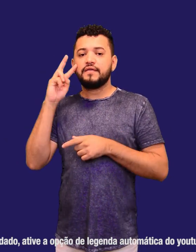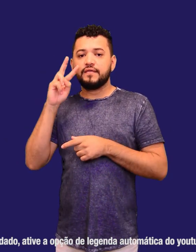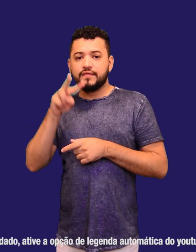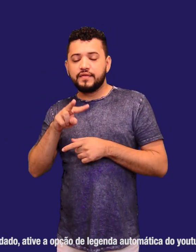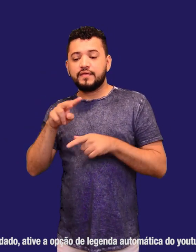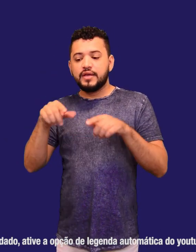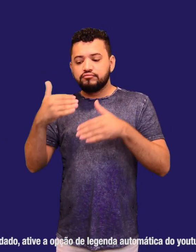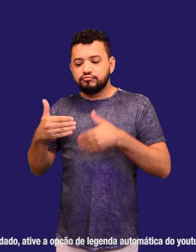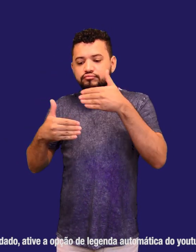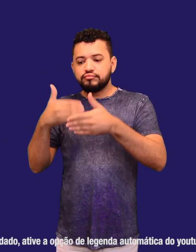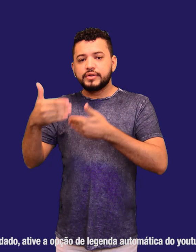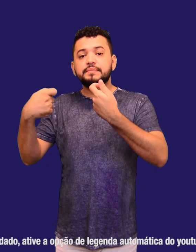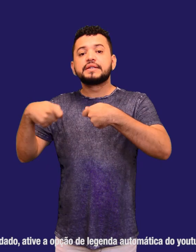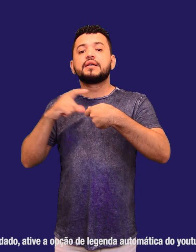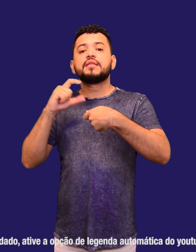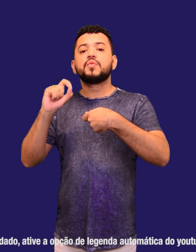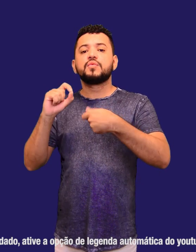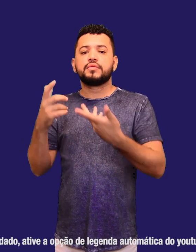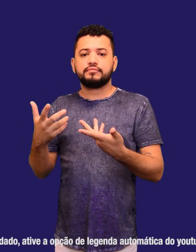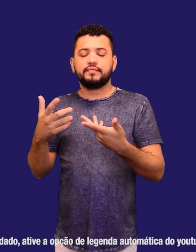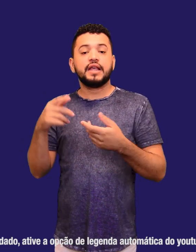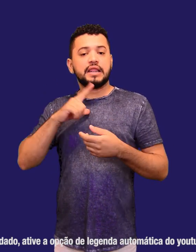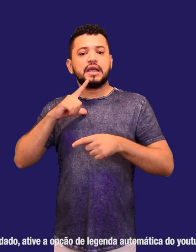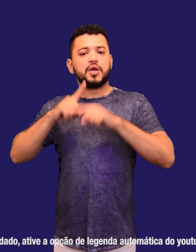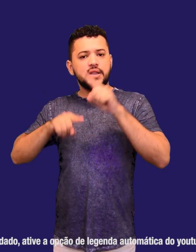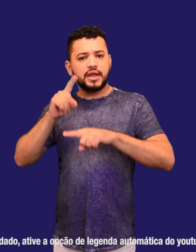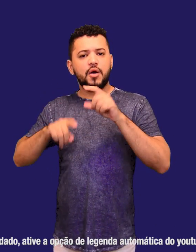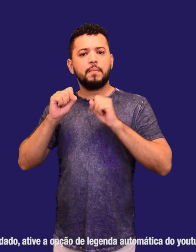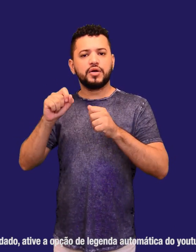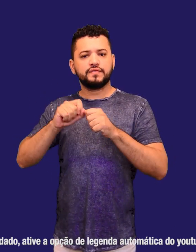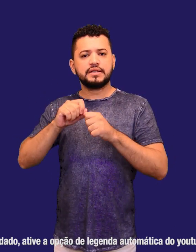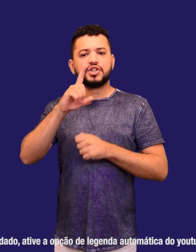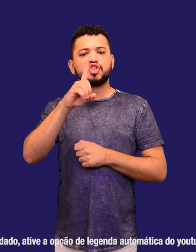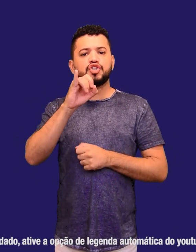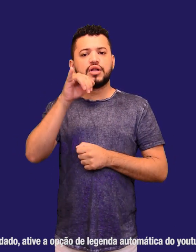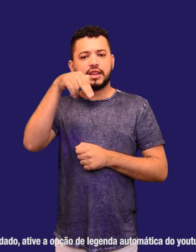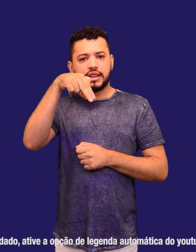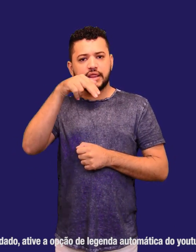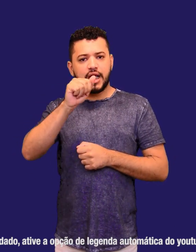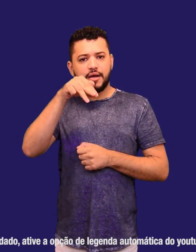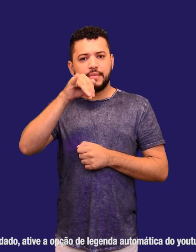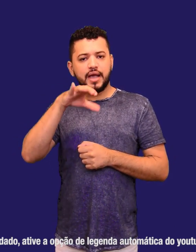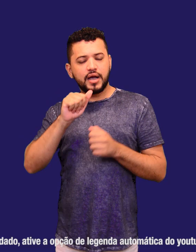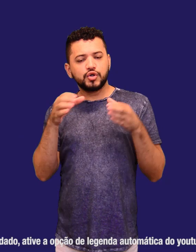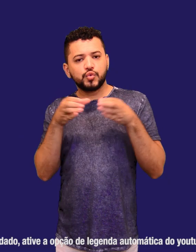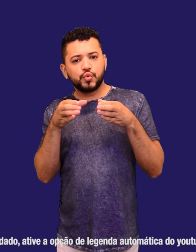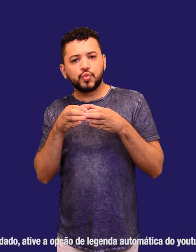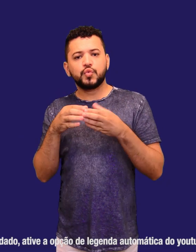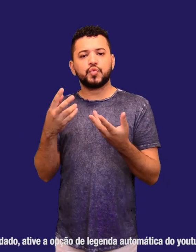ter. Mas hoje temos muitas ferramentas e é possível fazer dinâmicas de grupo online, entrevistas